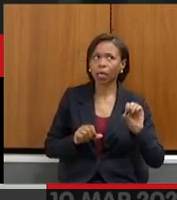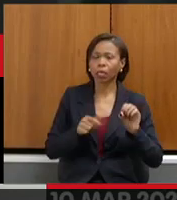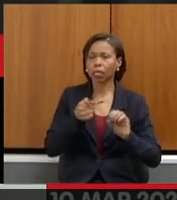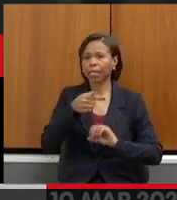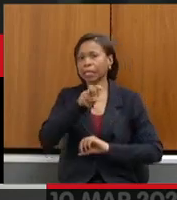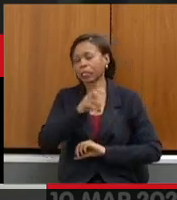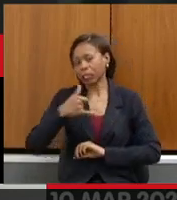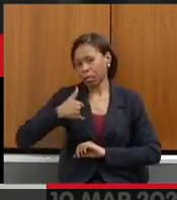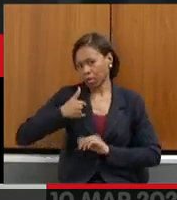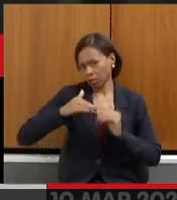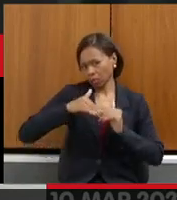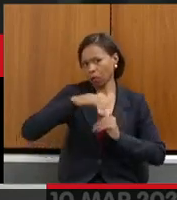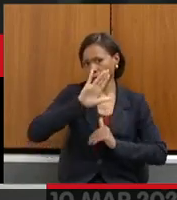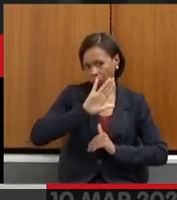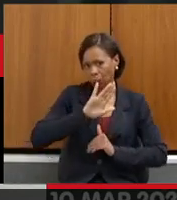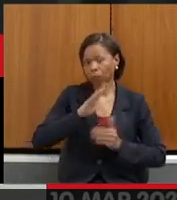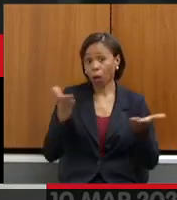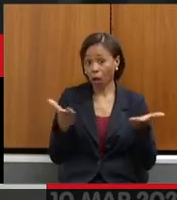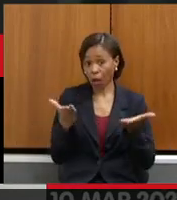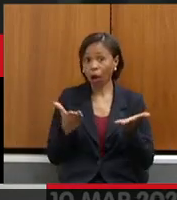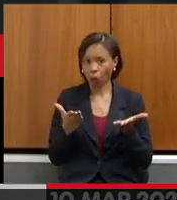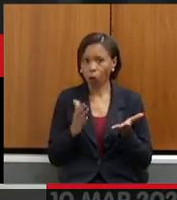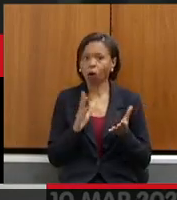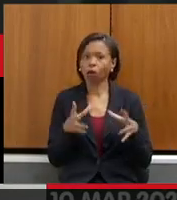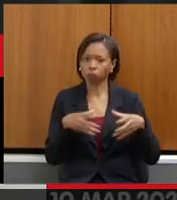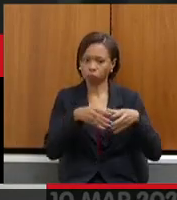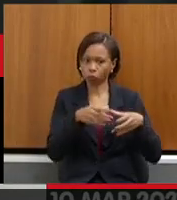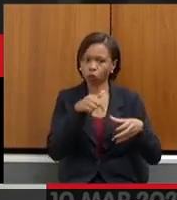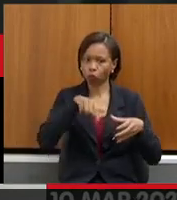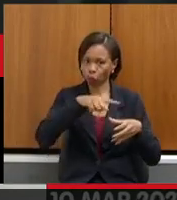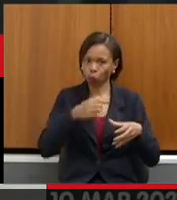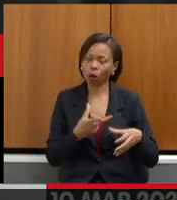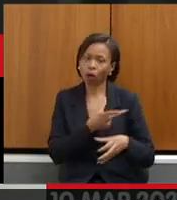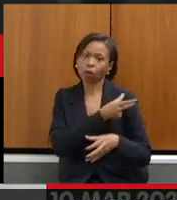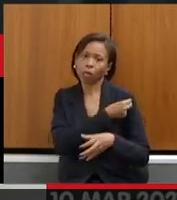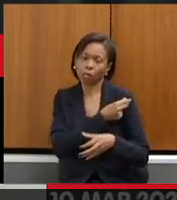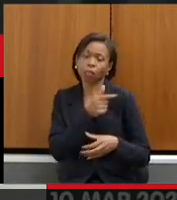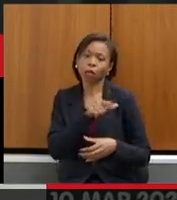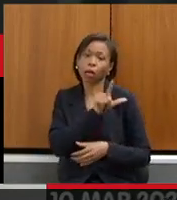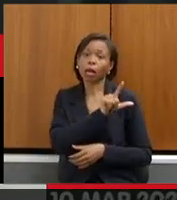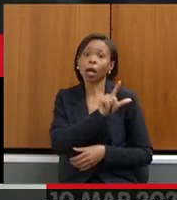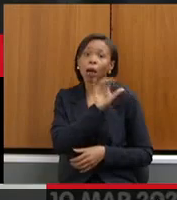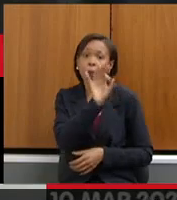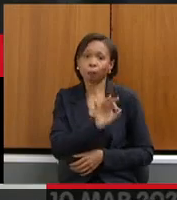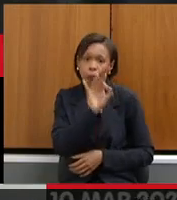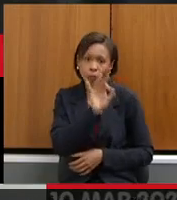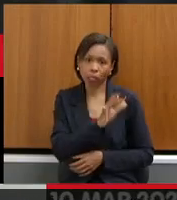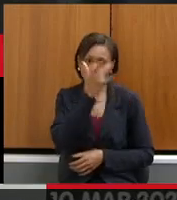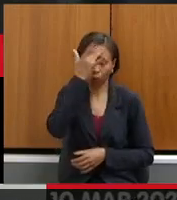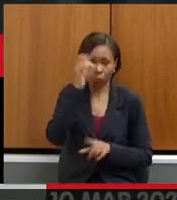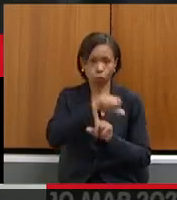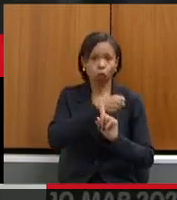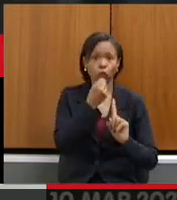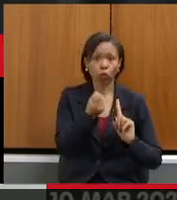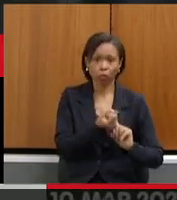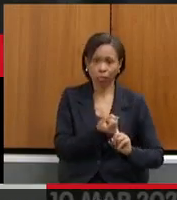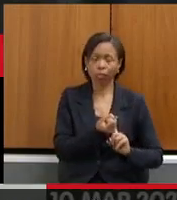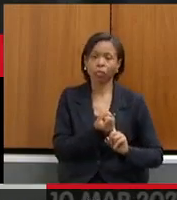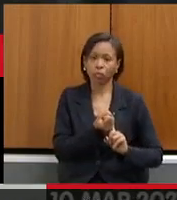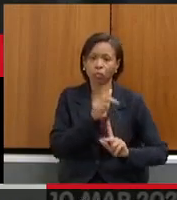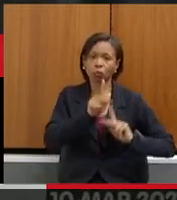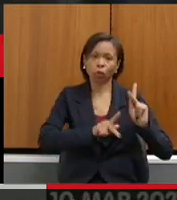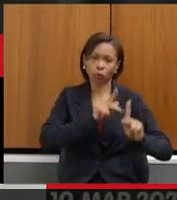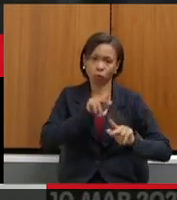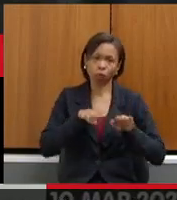75 nós vamos agora então passa a ser um percentual da sociedade local então a tendência é que seja mais